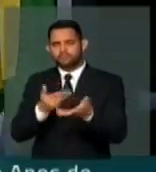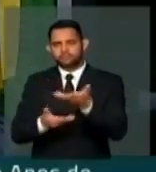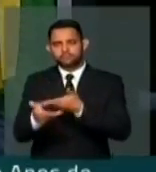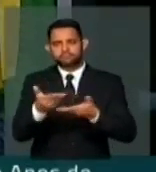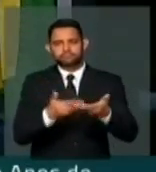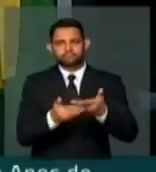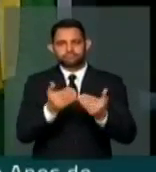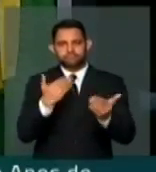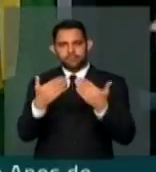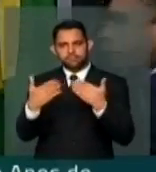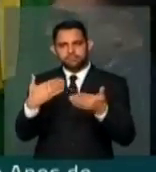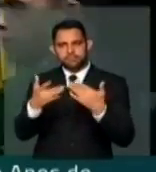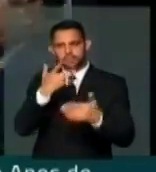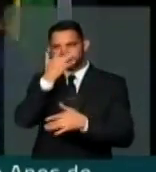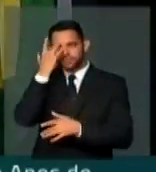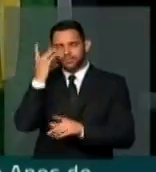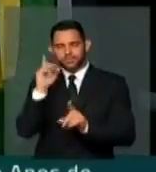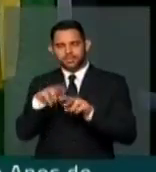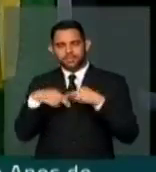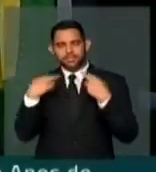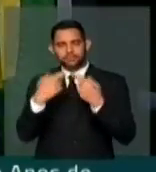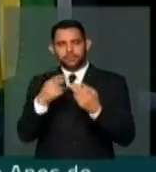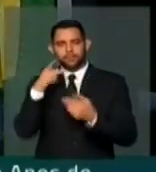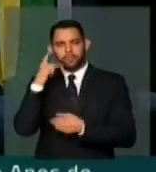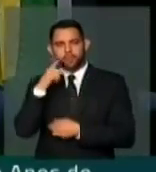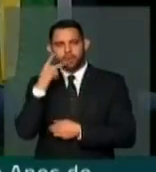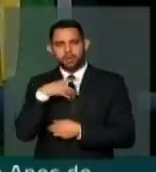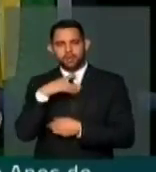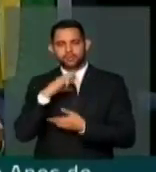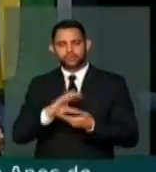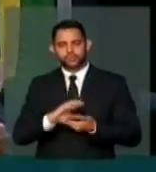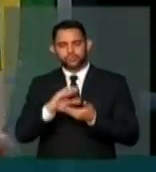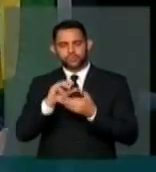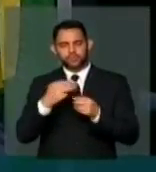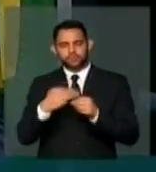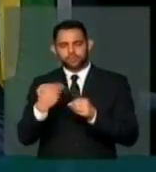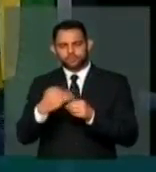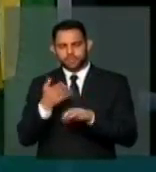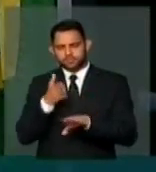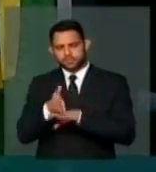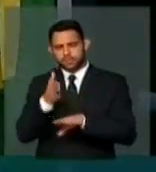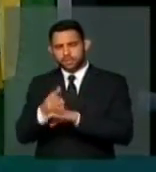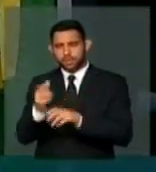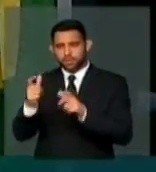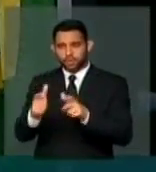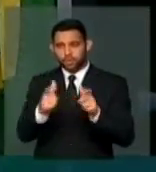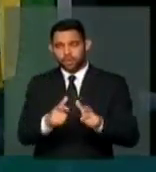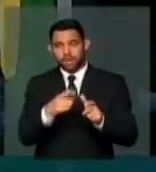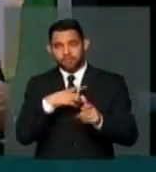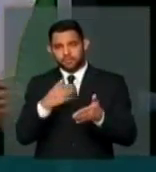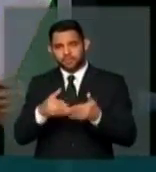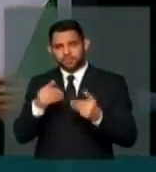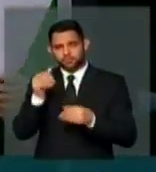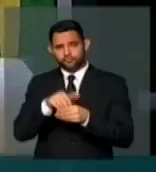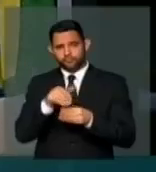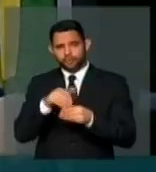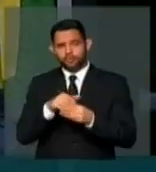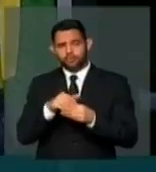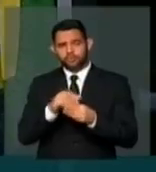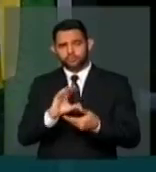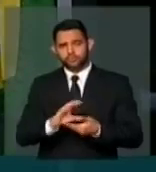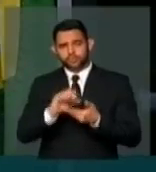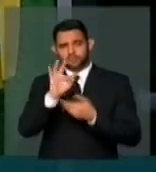praças, tem que ser nas reuniões políticas, nos conselhos municipais, nos conselhos estaduais, no conselho federais,